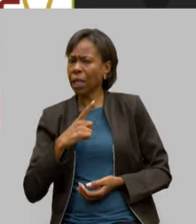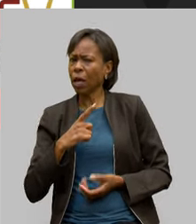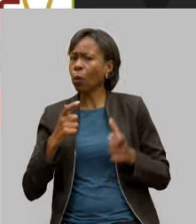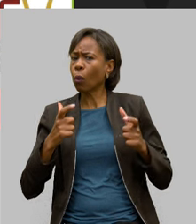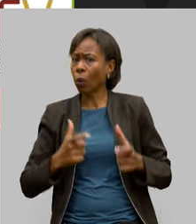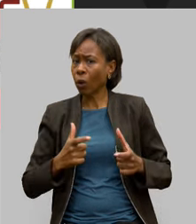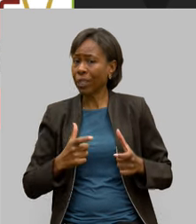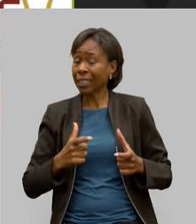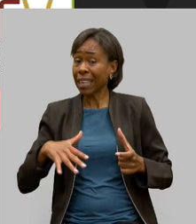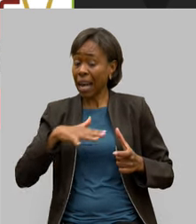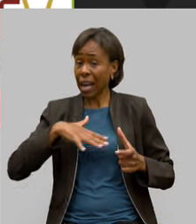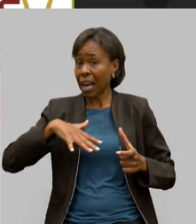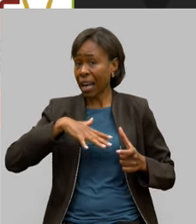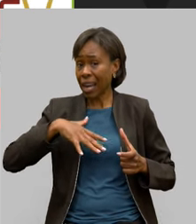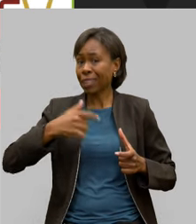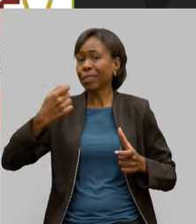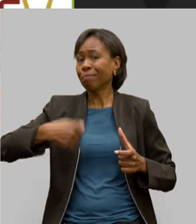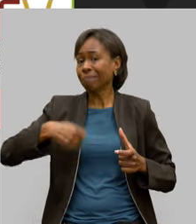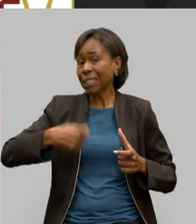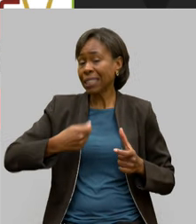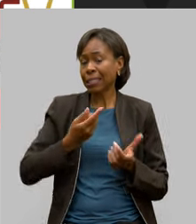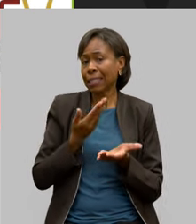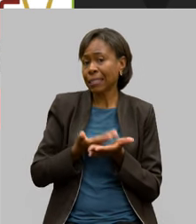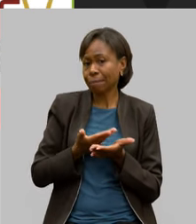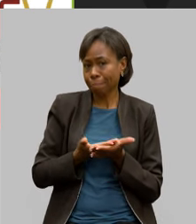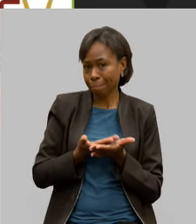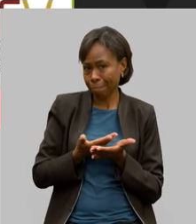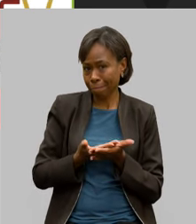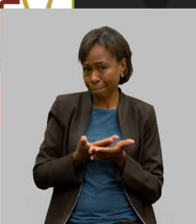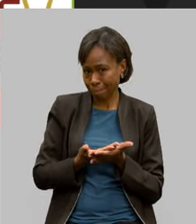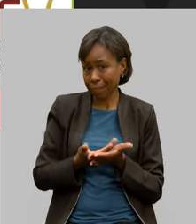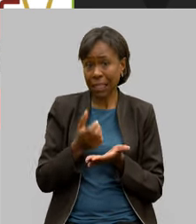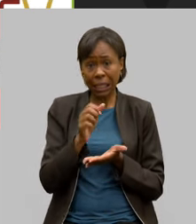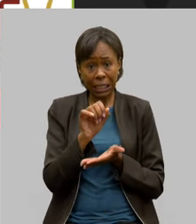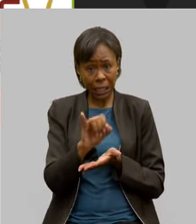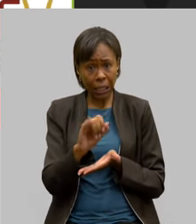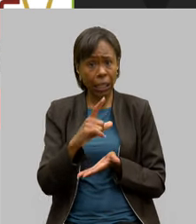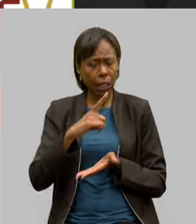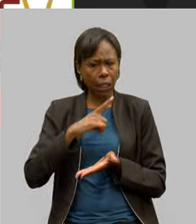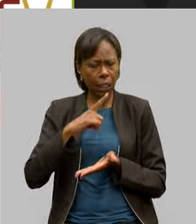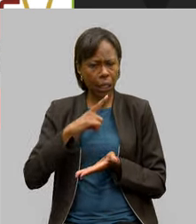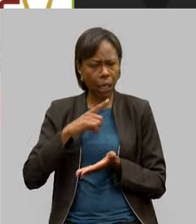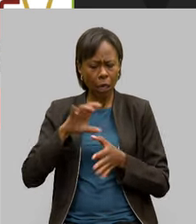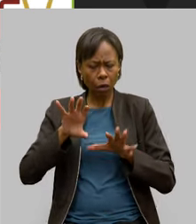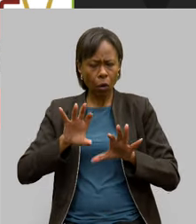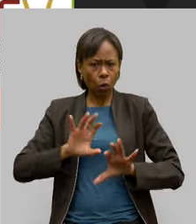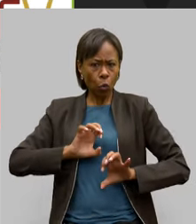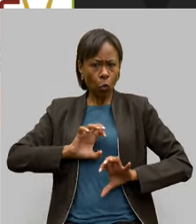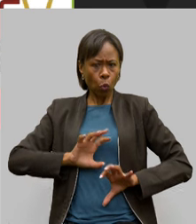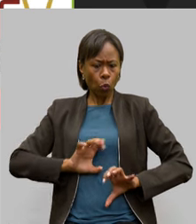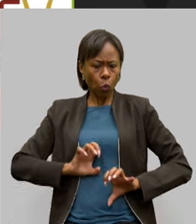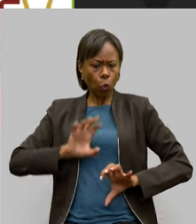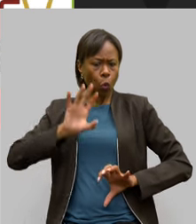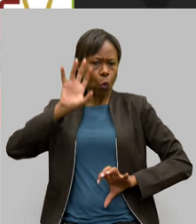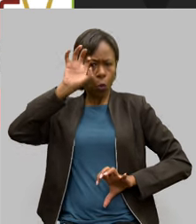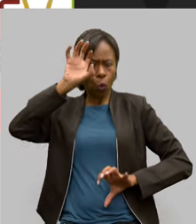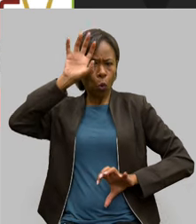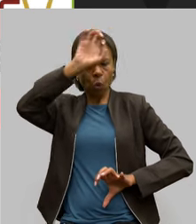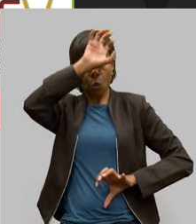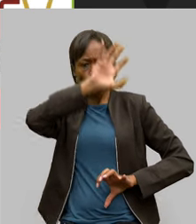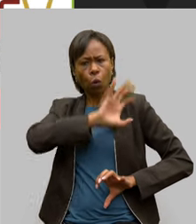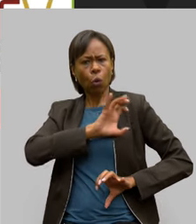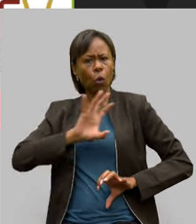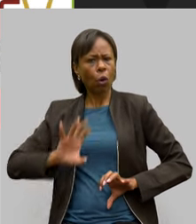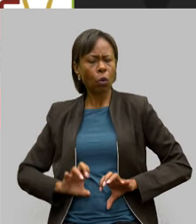que estudar se ocorre re absorção se ocorre identificação né Por que que ocorre